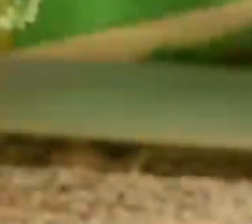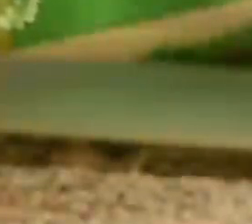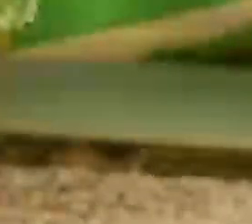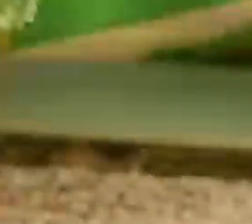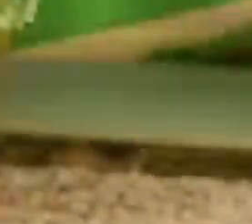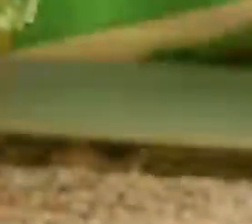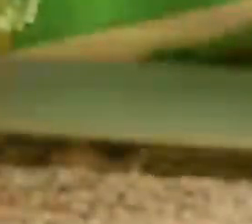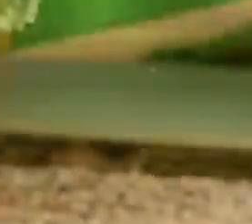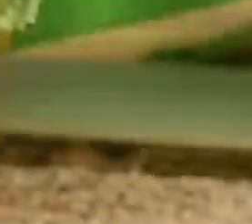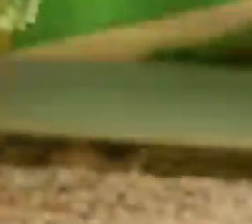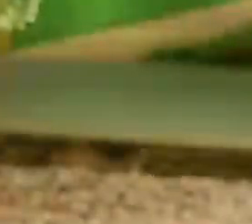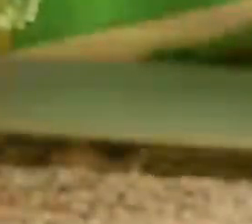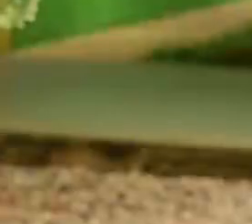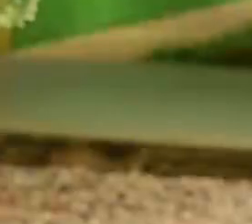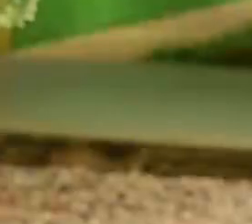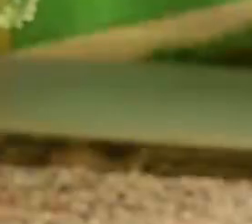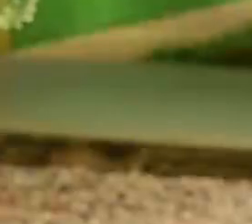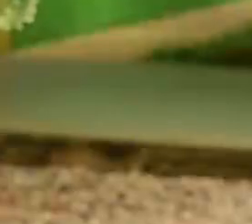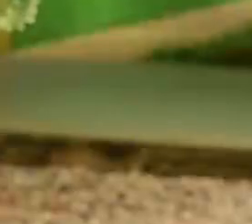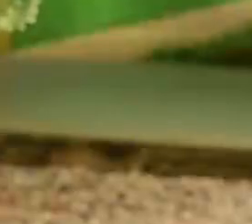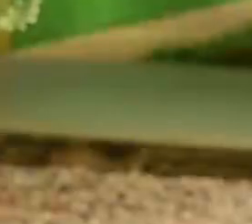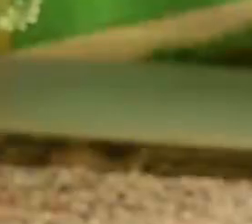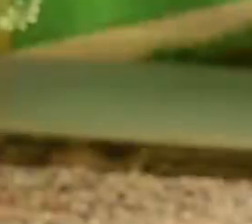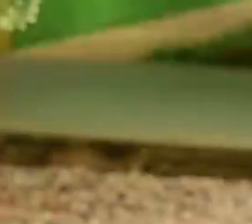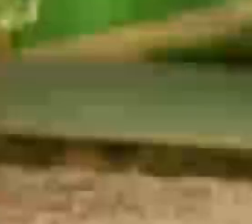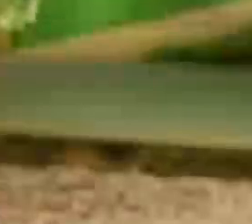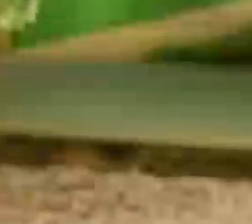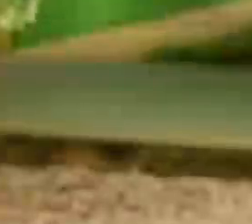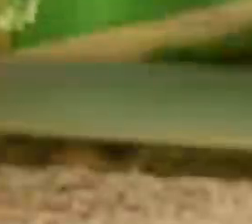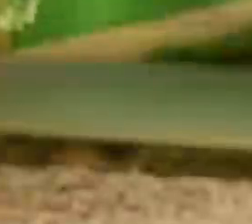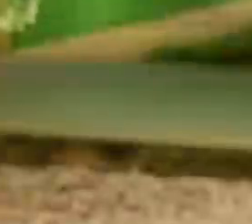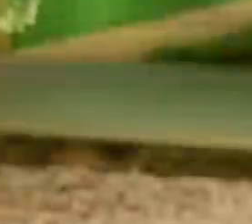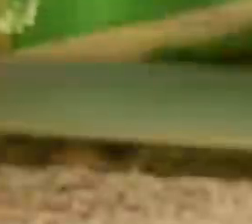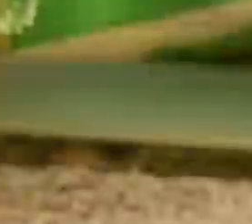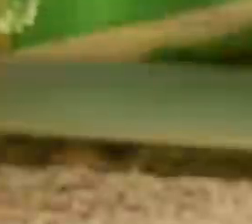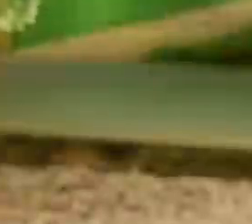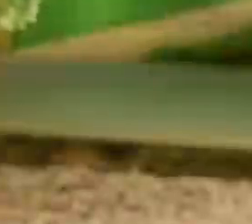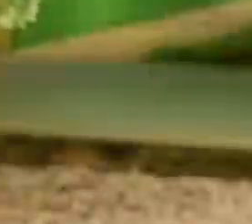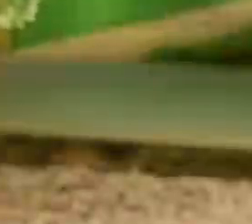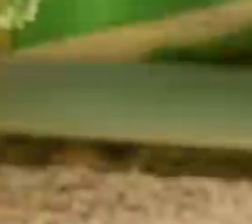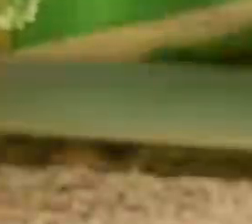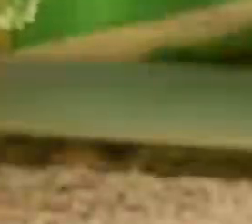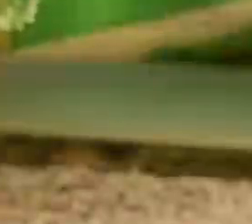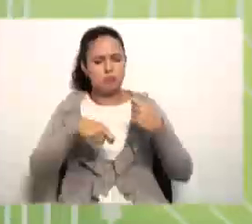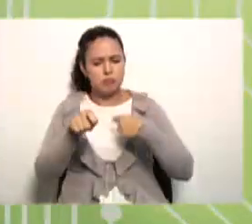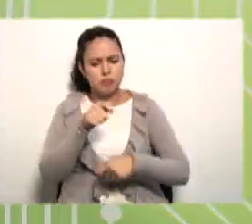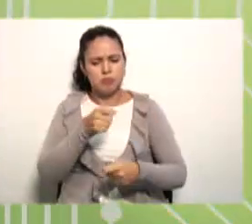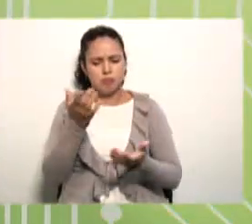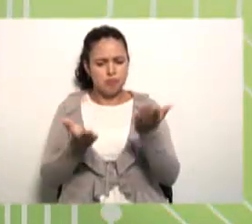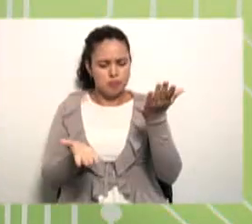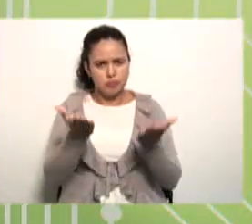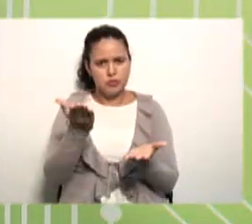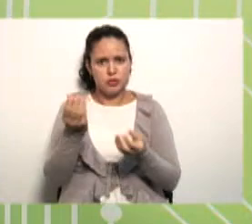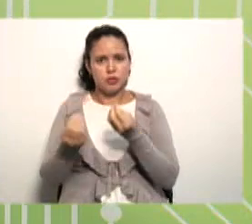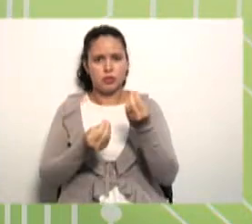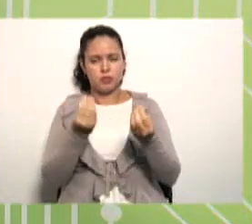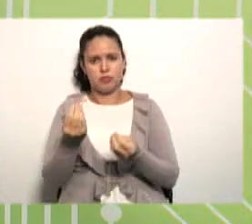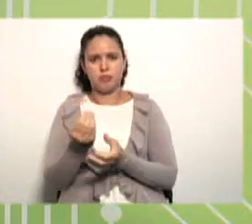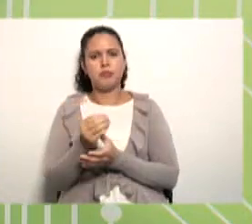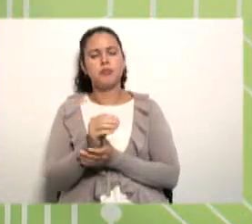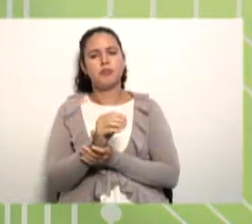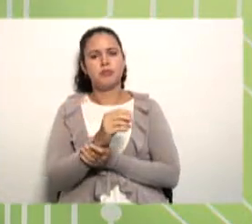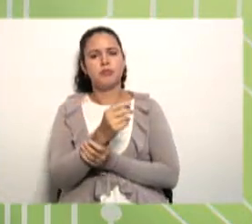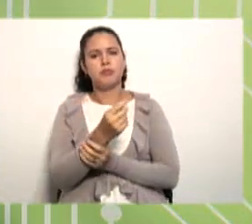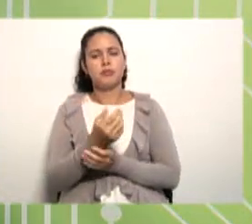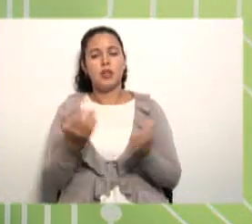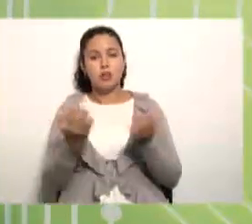os agregados econômicos, como o todo reage diante da estrutura econômica. Gente, então a gente viu ali